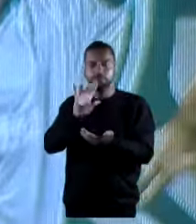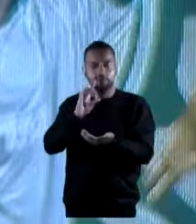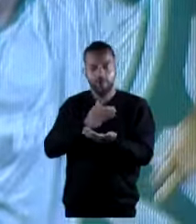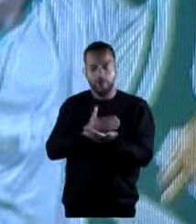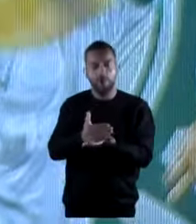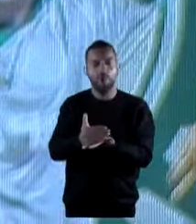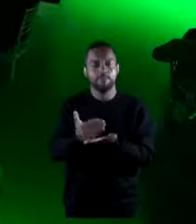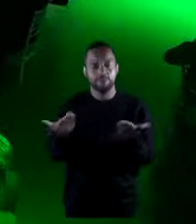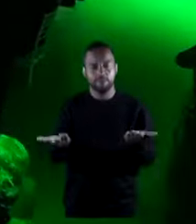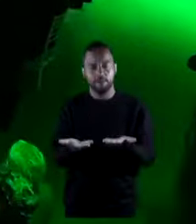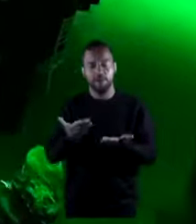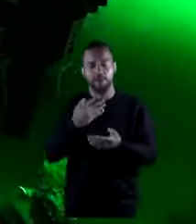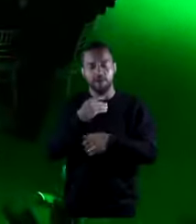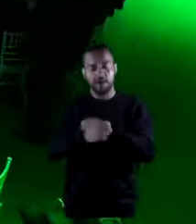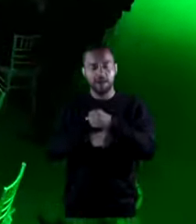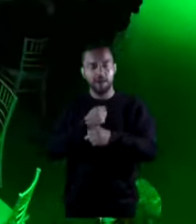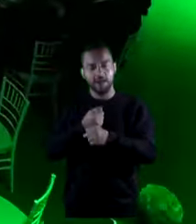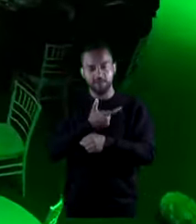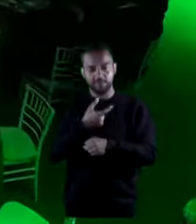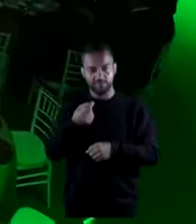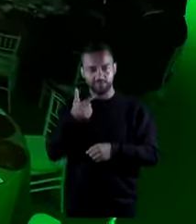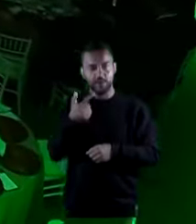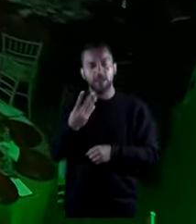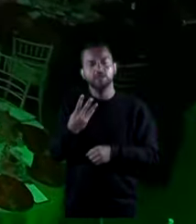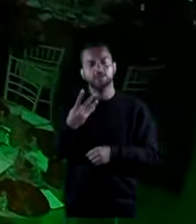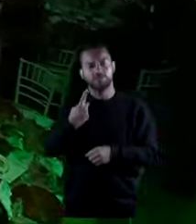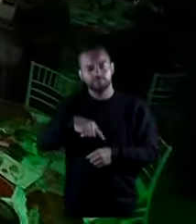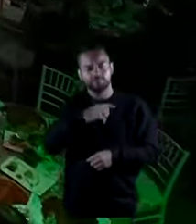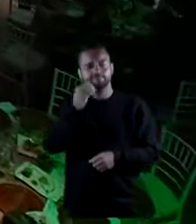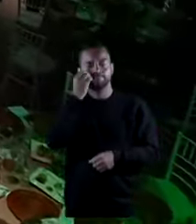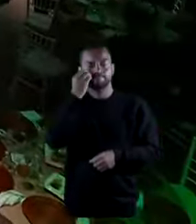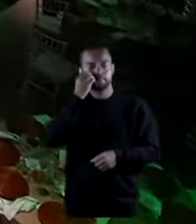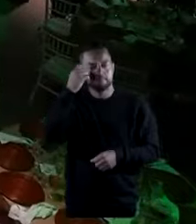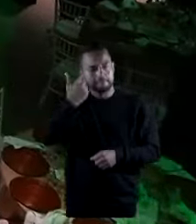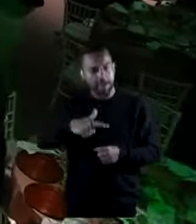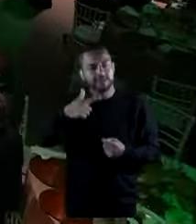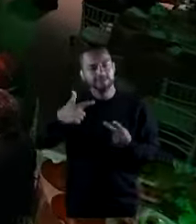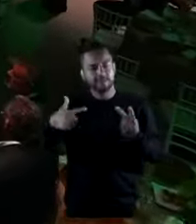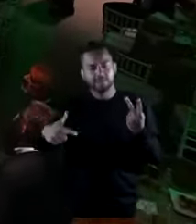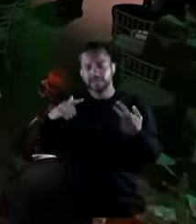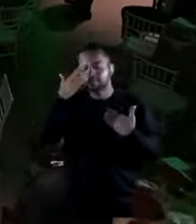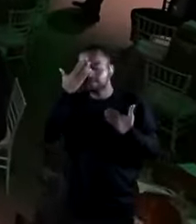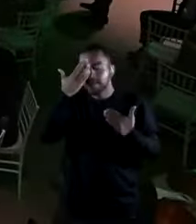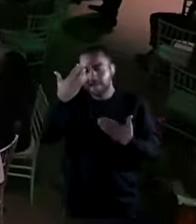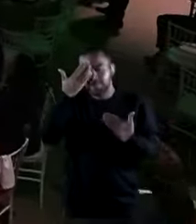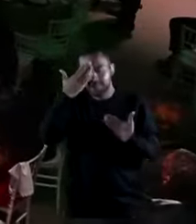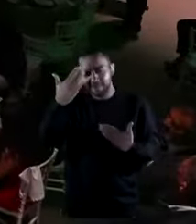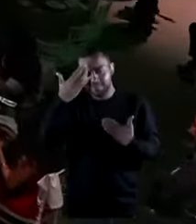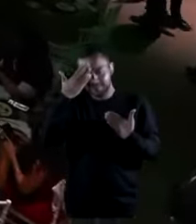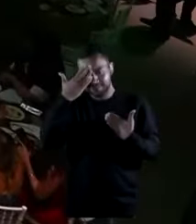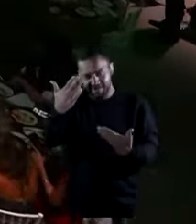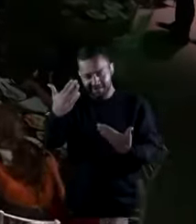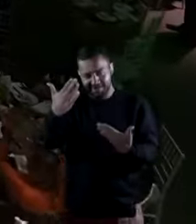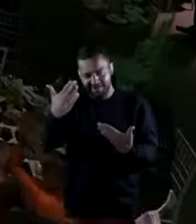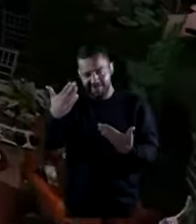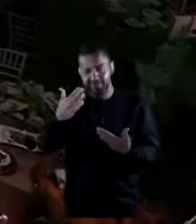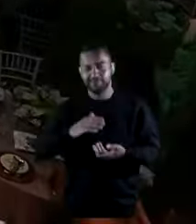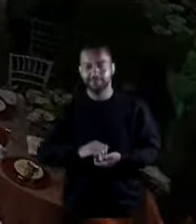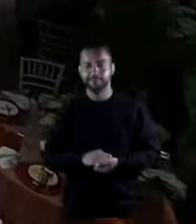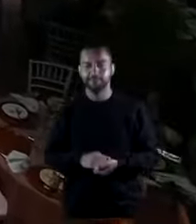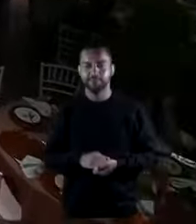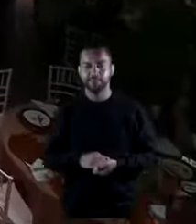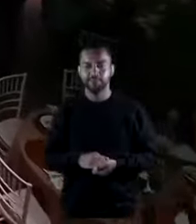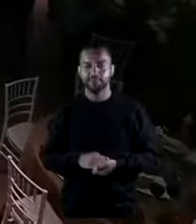esse ano, tá bom? Vamos em busca de muito mais. Muito obrigada a todos. Parabéns, Leila, parabéns.